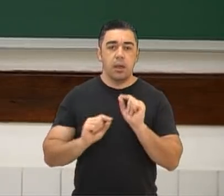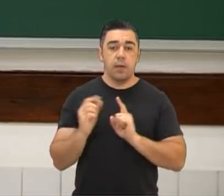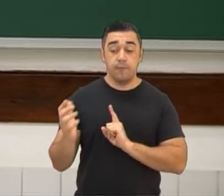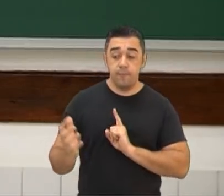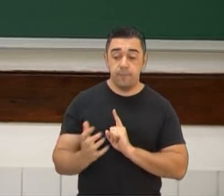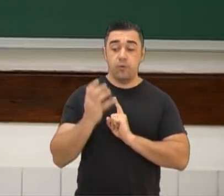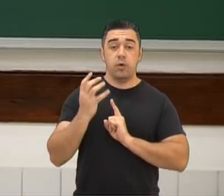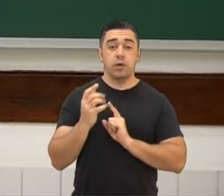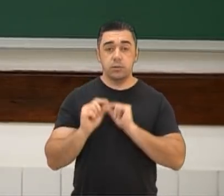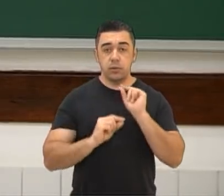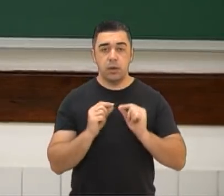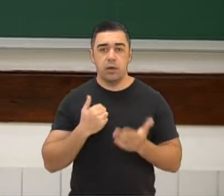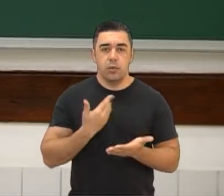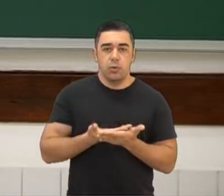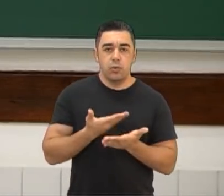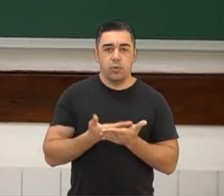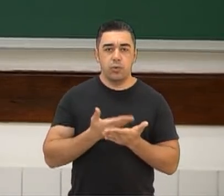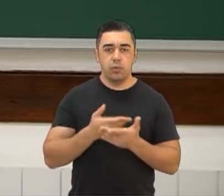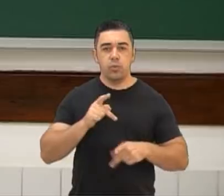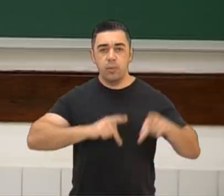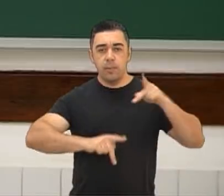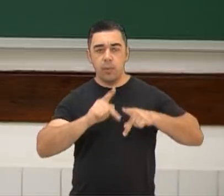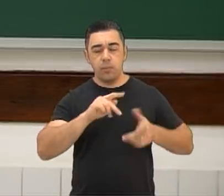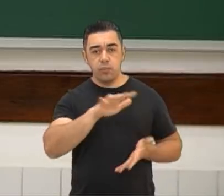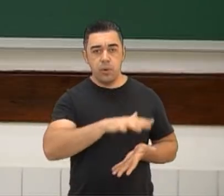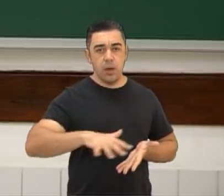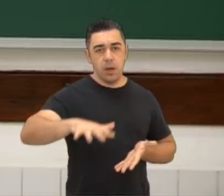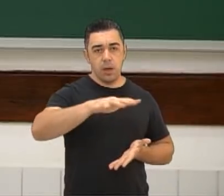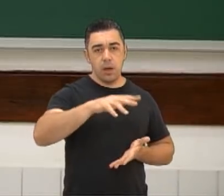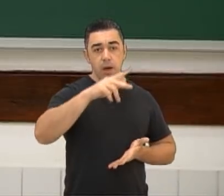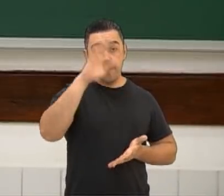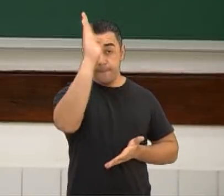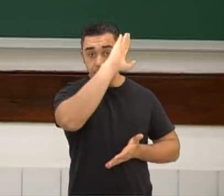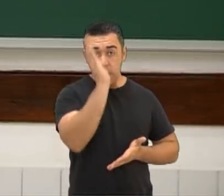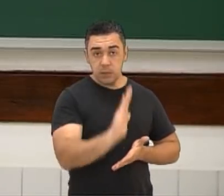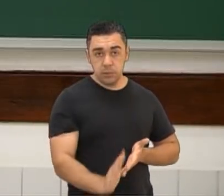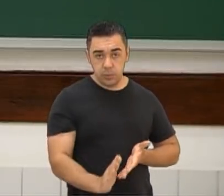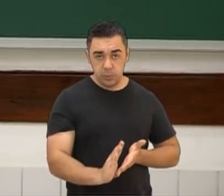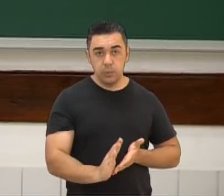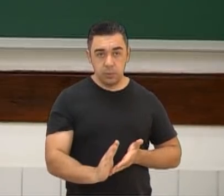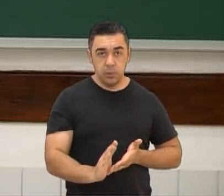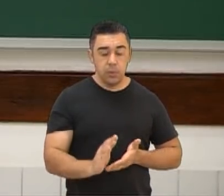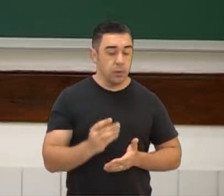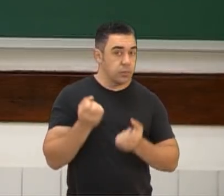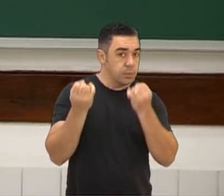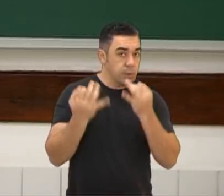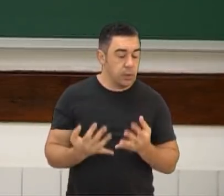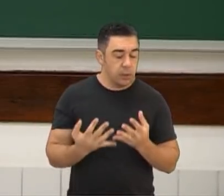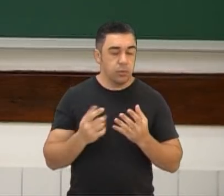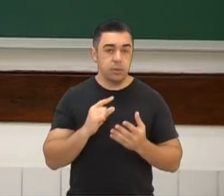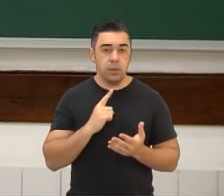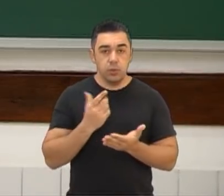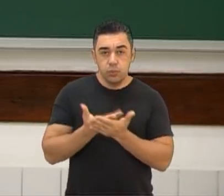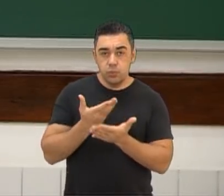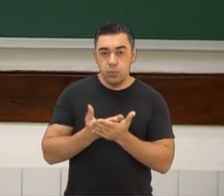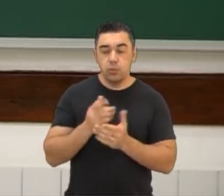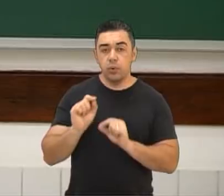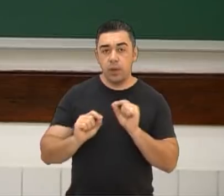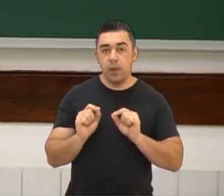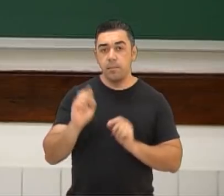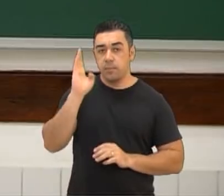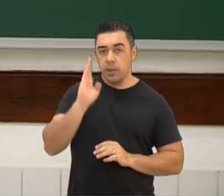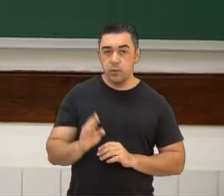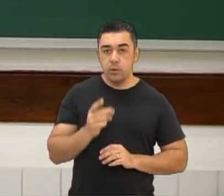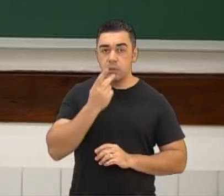quando eu estudo população do Brasil. Quando eu falo de população do Brasil, eu estou falando de quem? Estou falando de cada